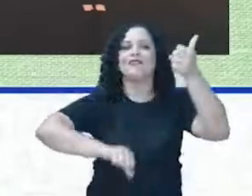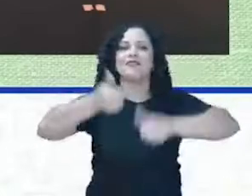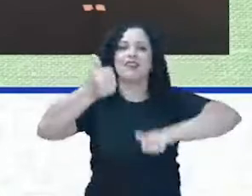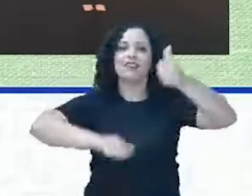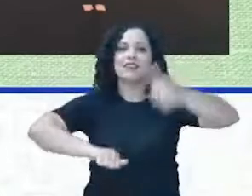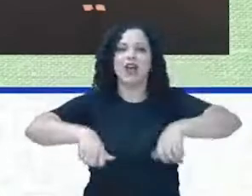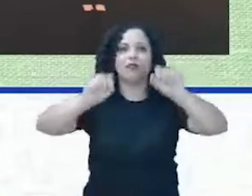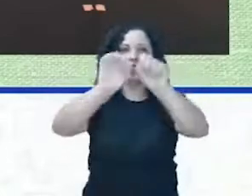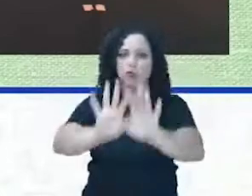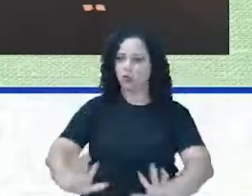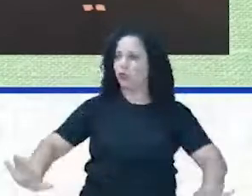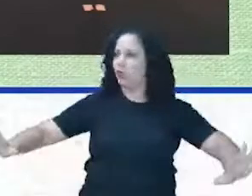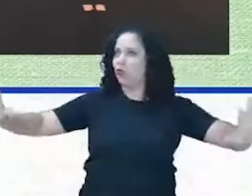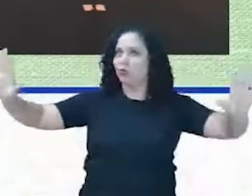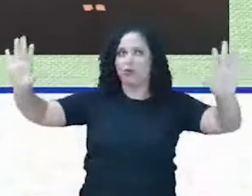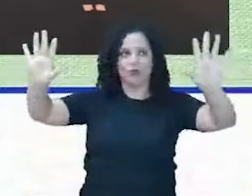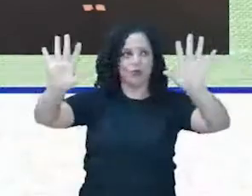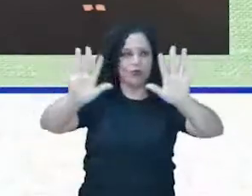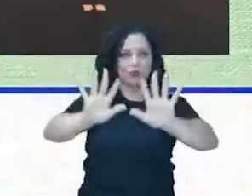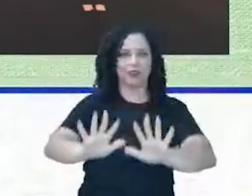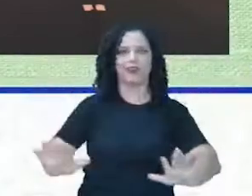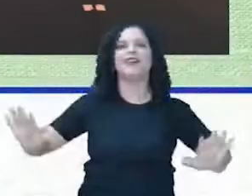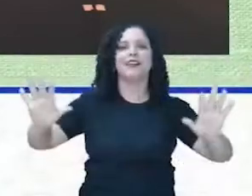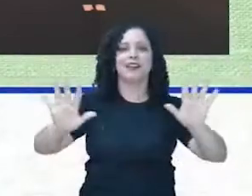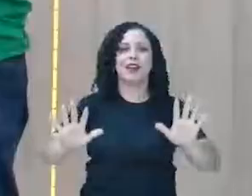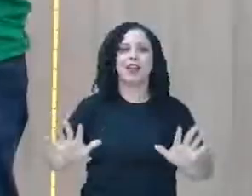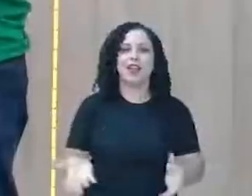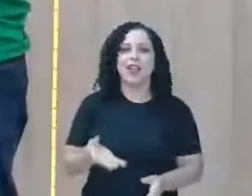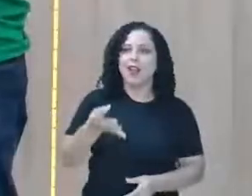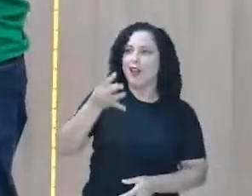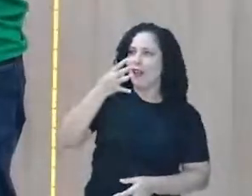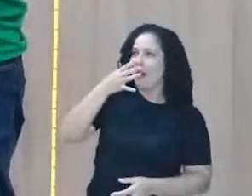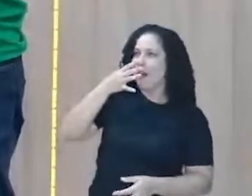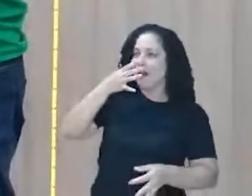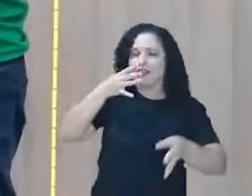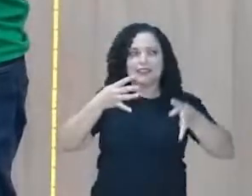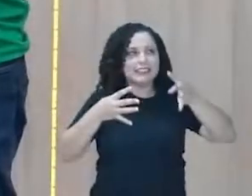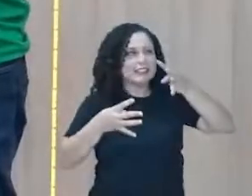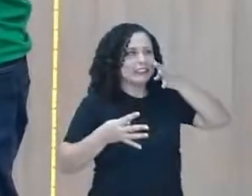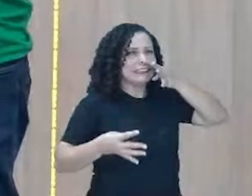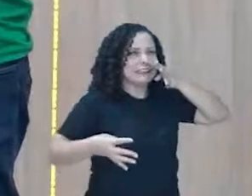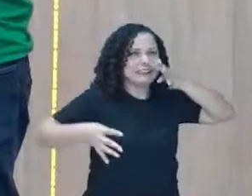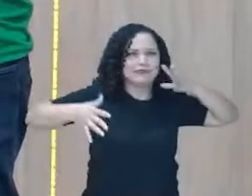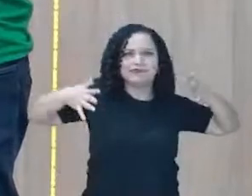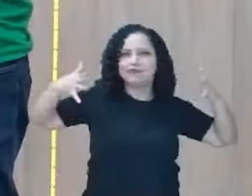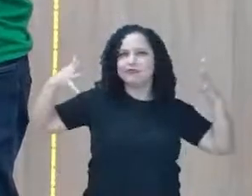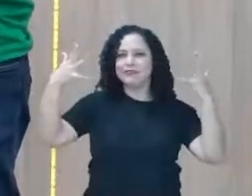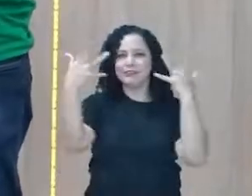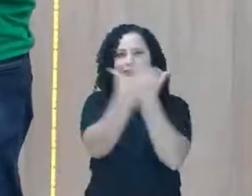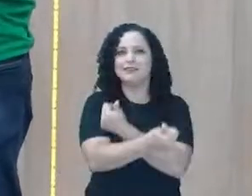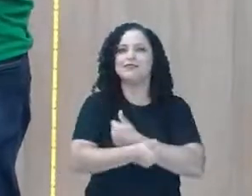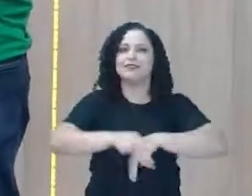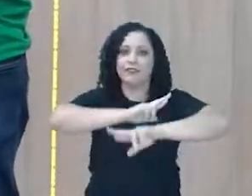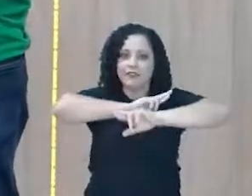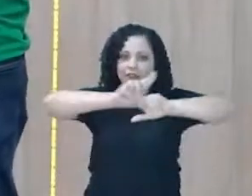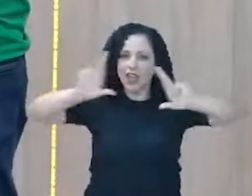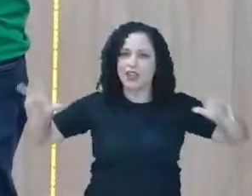a paisagem. Paisagem também é um conceito fundamental para a geografia. Então, nós temos 3 paisagens